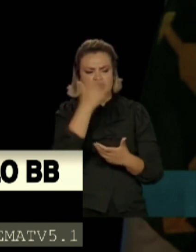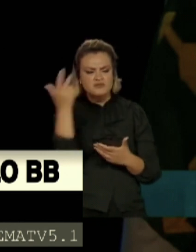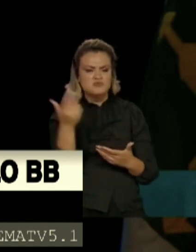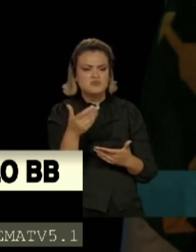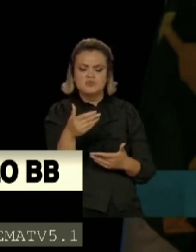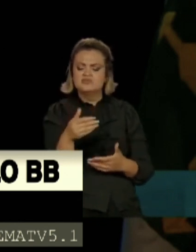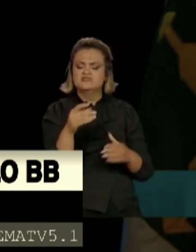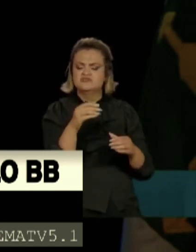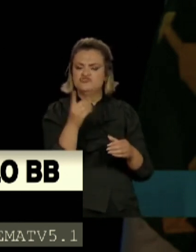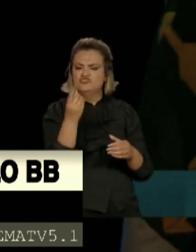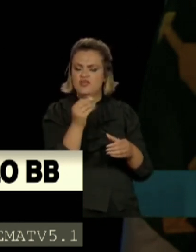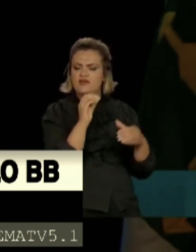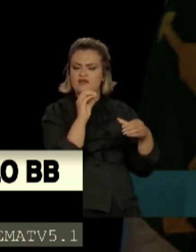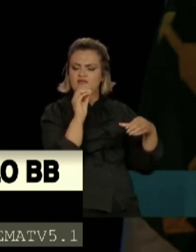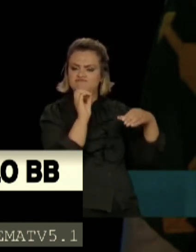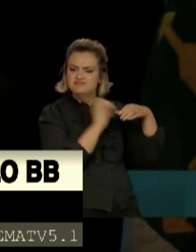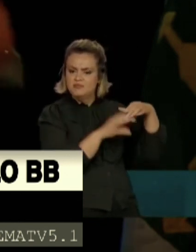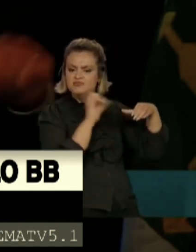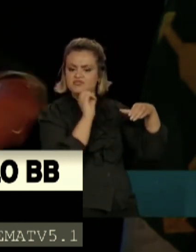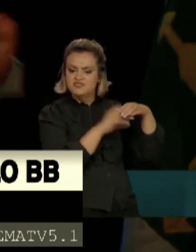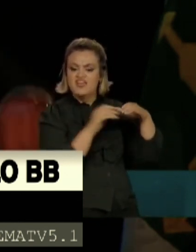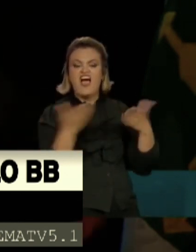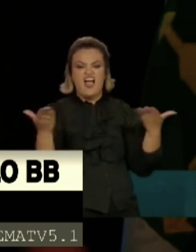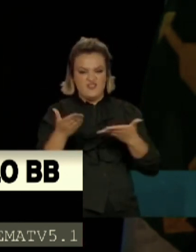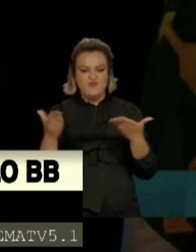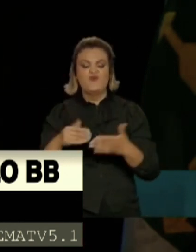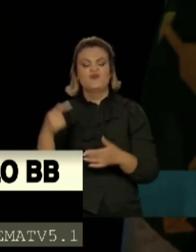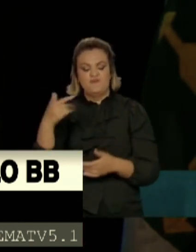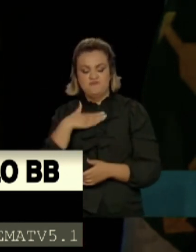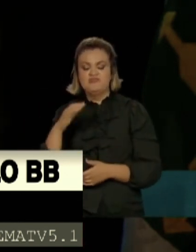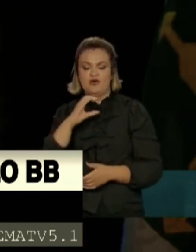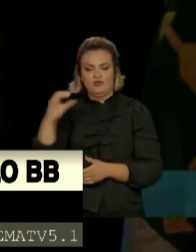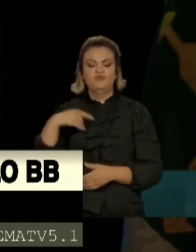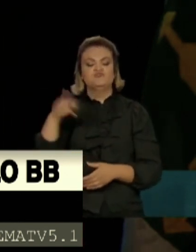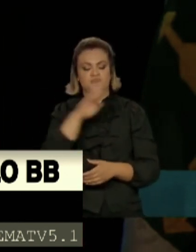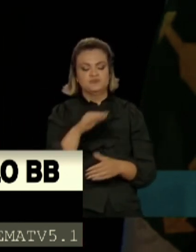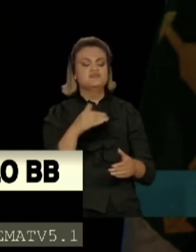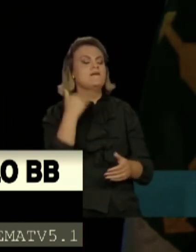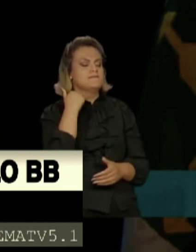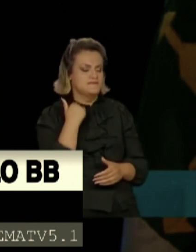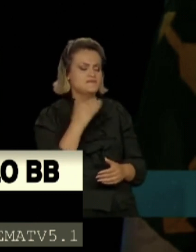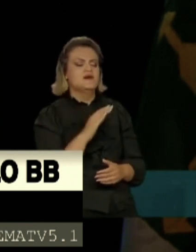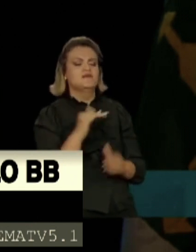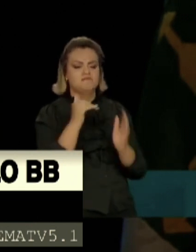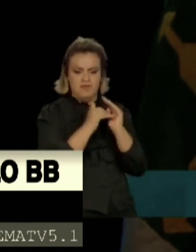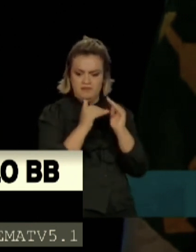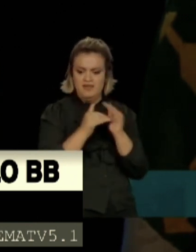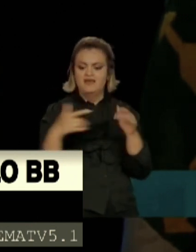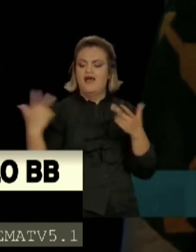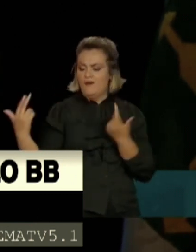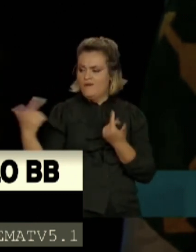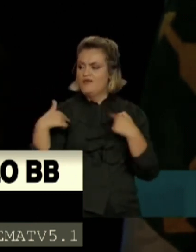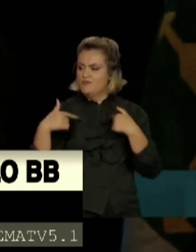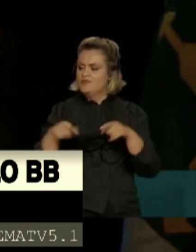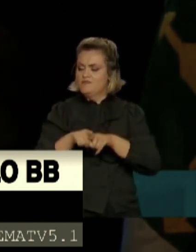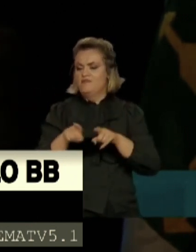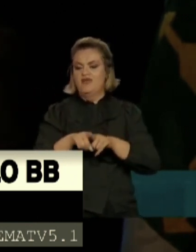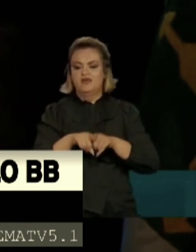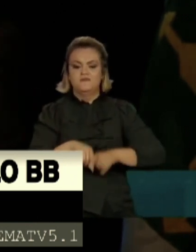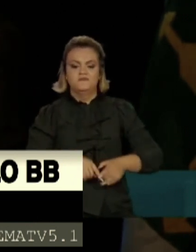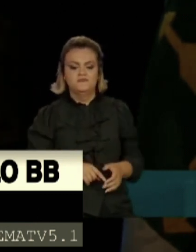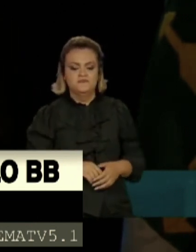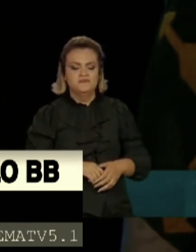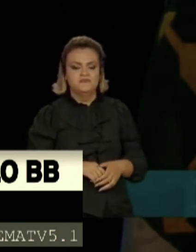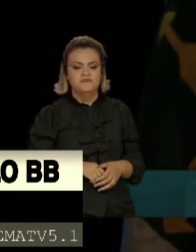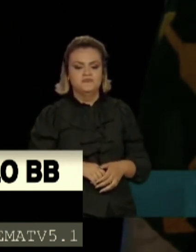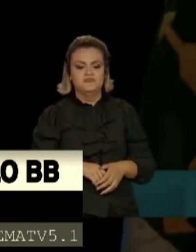gente depositando dinheiro no Banco do Brasil. Até minha conta agora vai ser do Banco do Brasil. Até minha conta vai ser do Banco do Brasil.